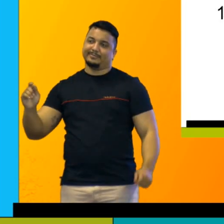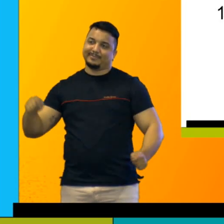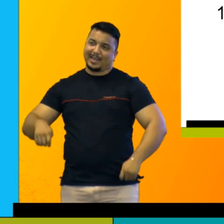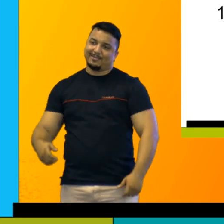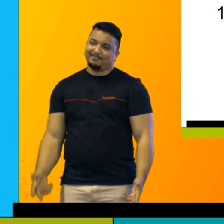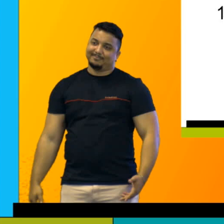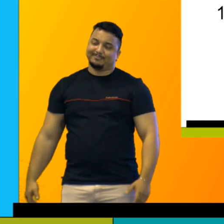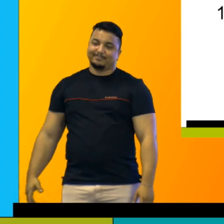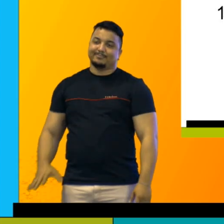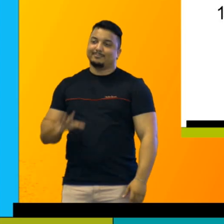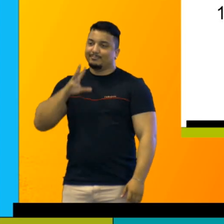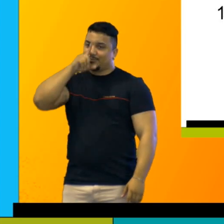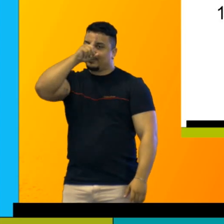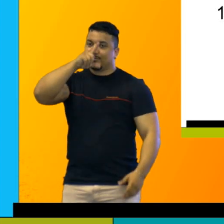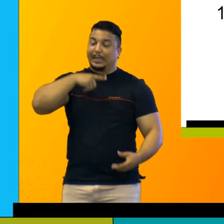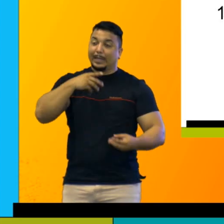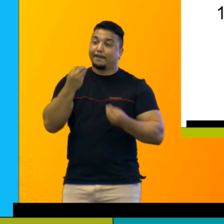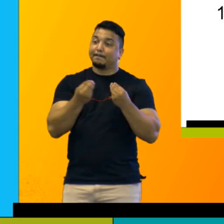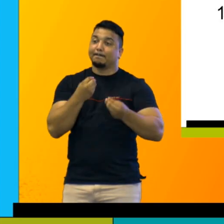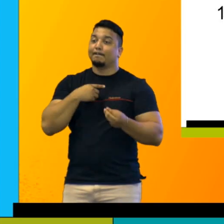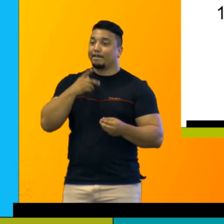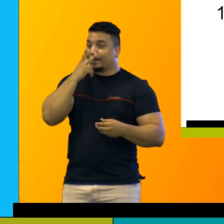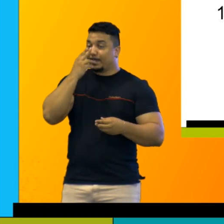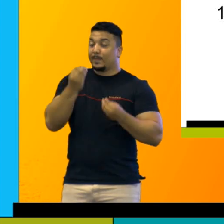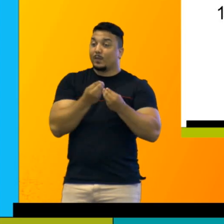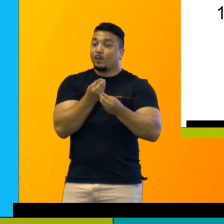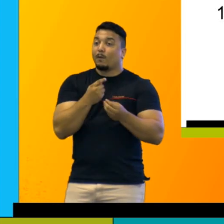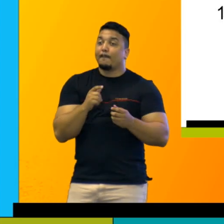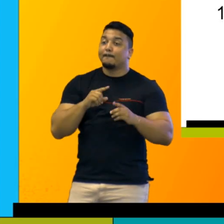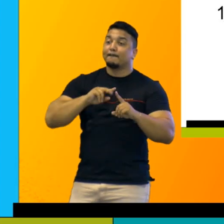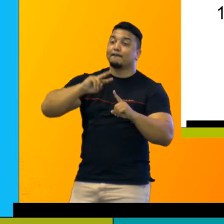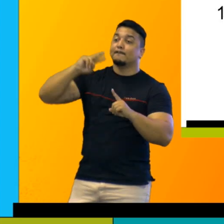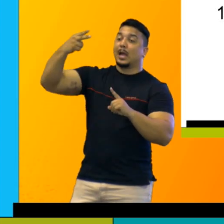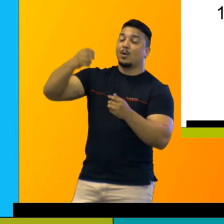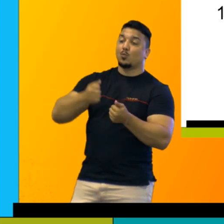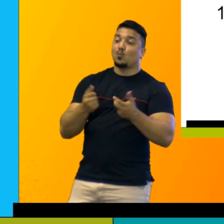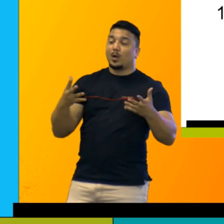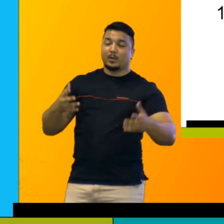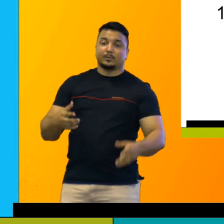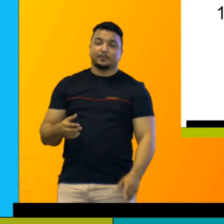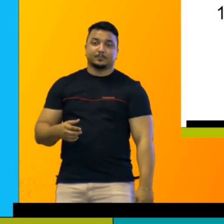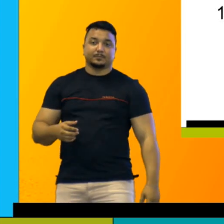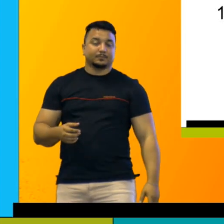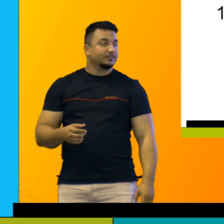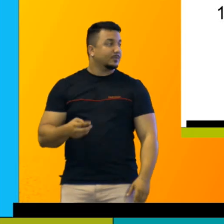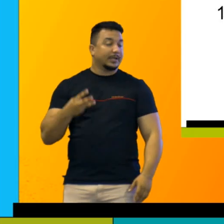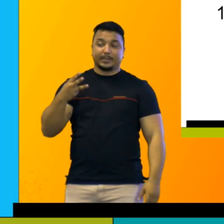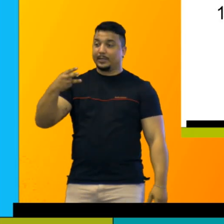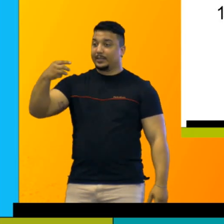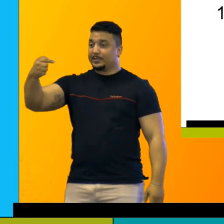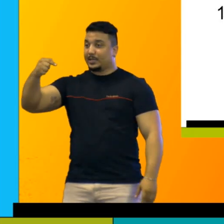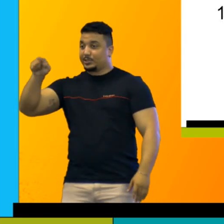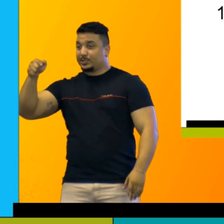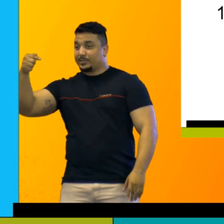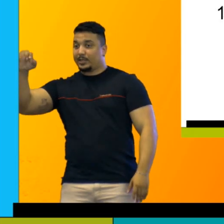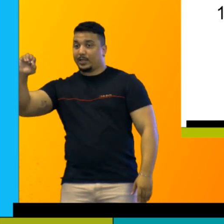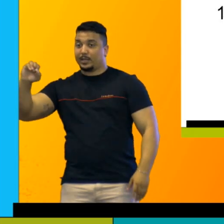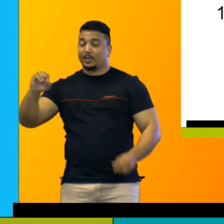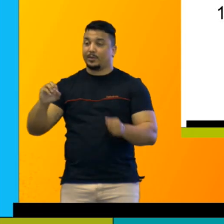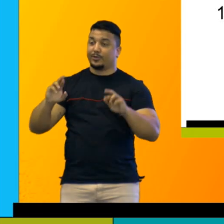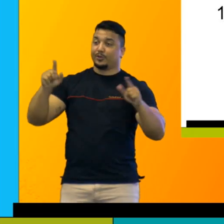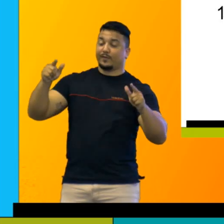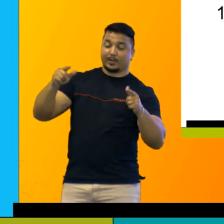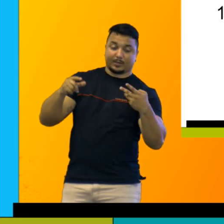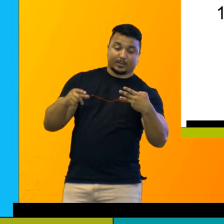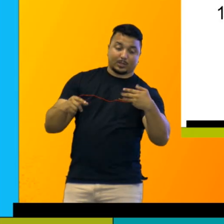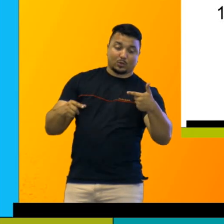37,70. Qual é a pergunta? Ele poderia ter vendido por quanto a mais? Quer dizer, 37,70 é quanto a